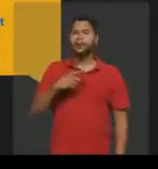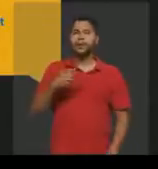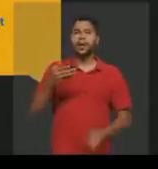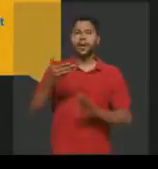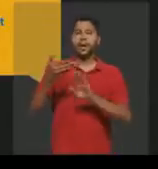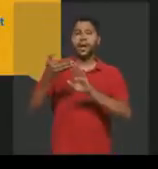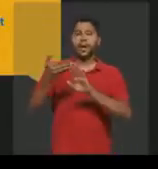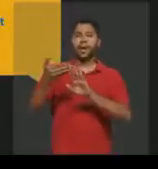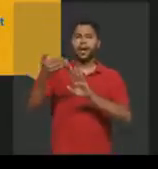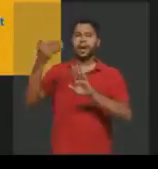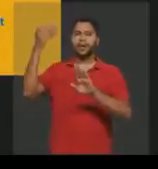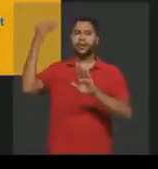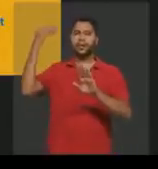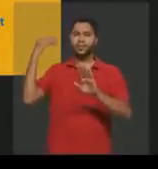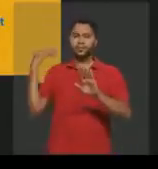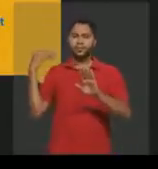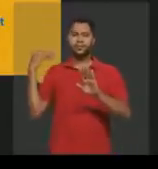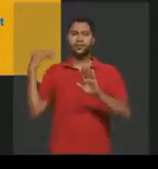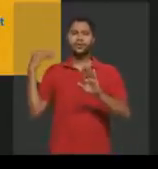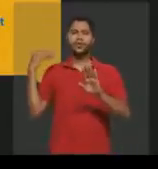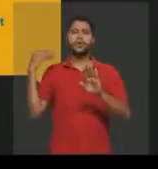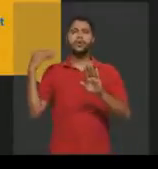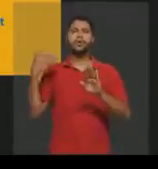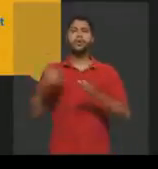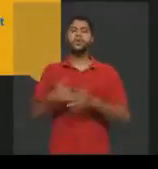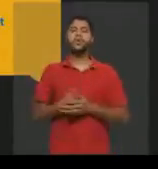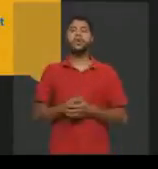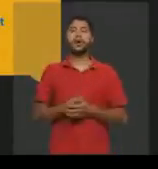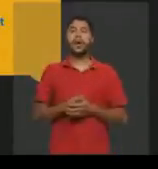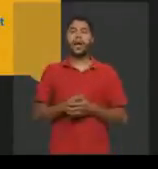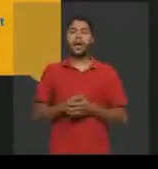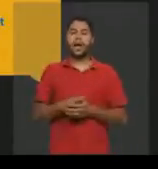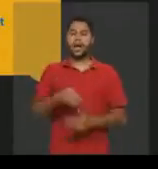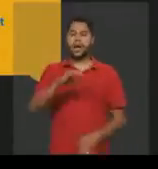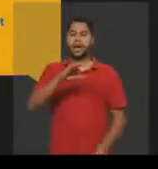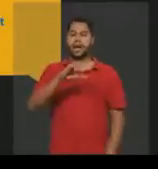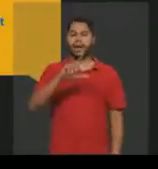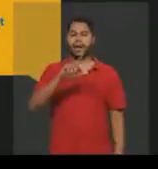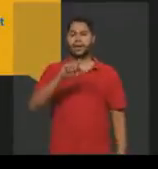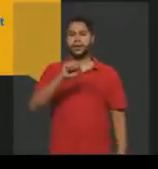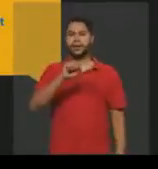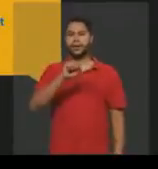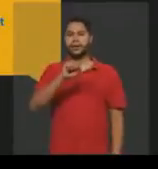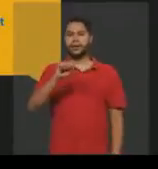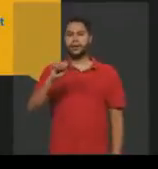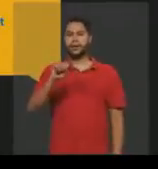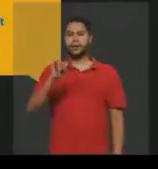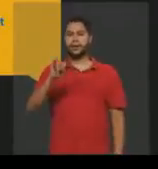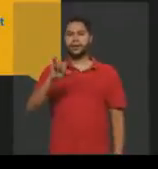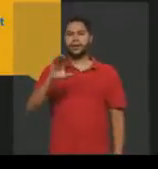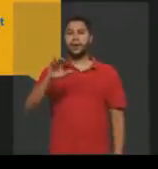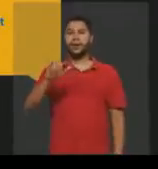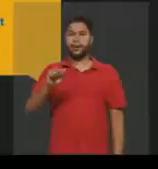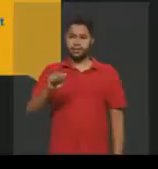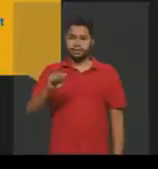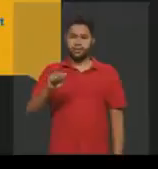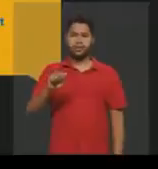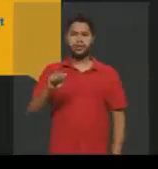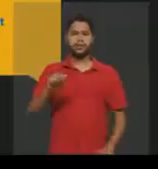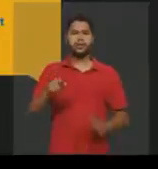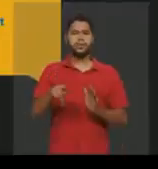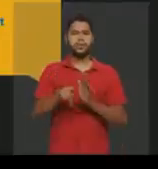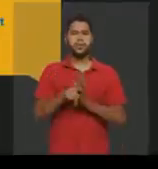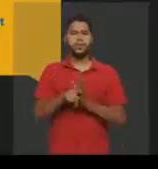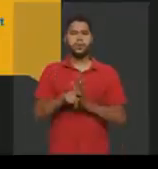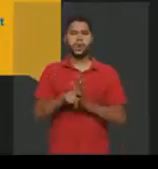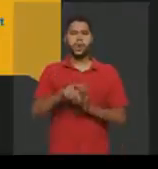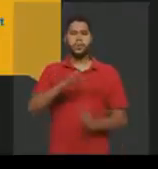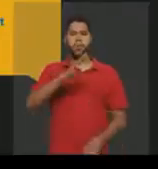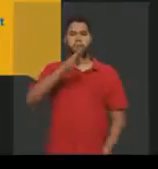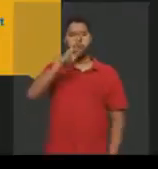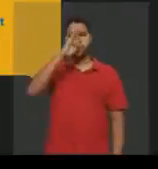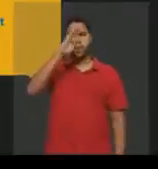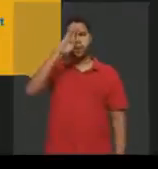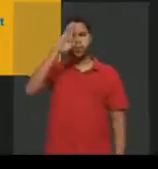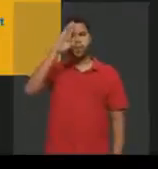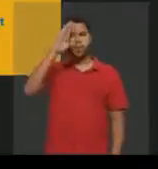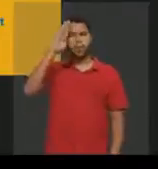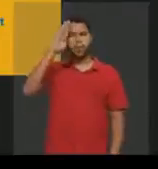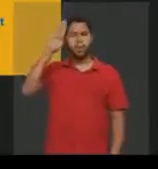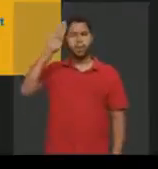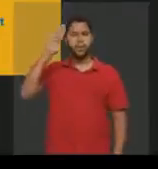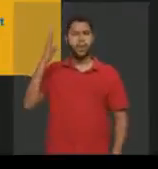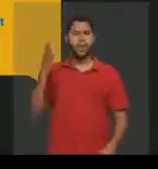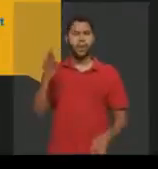arte moderna, a arte clássica, né? O período de academicismo, onde